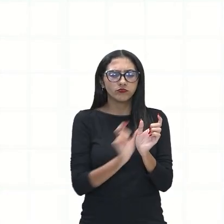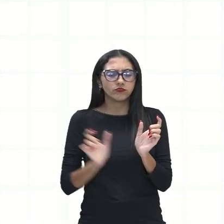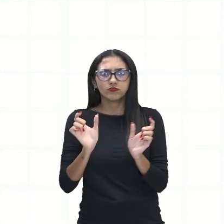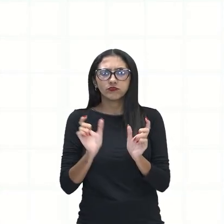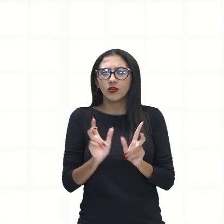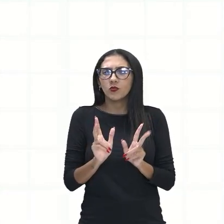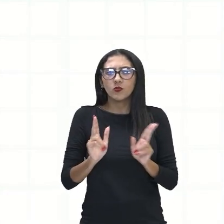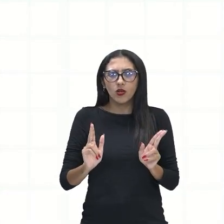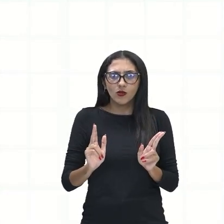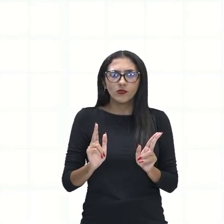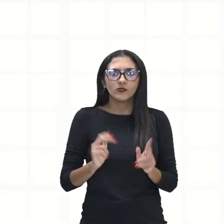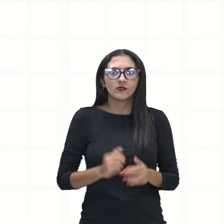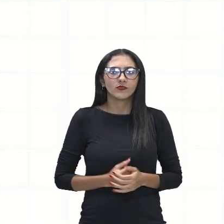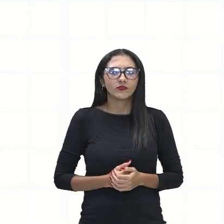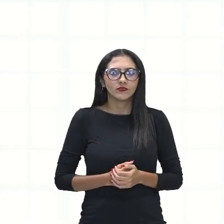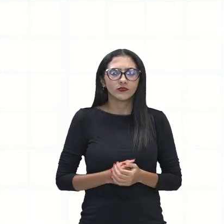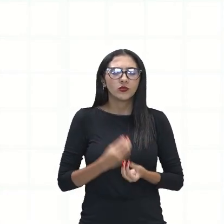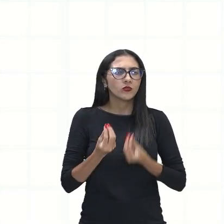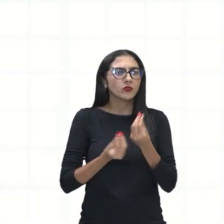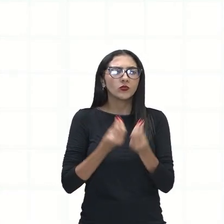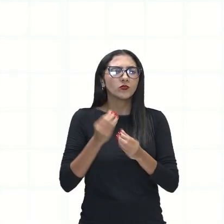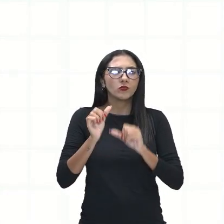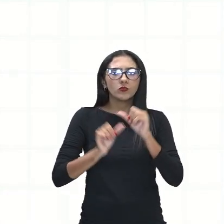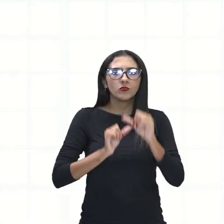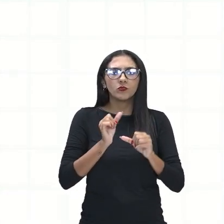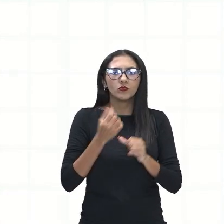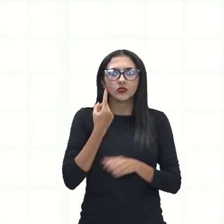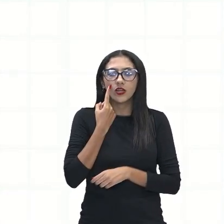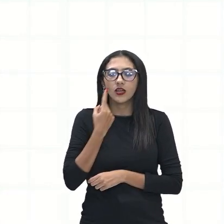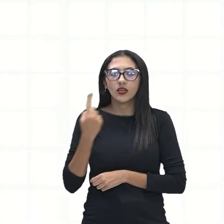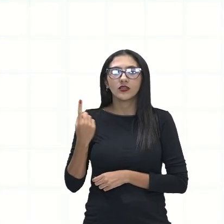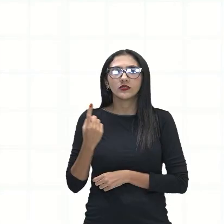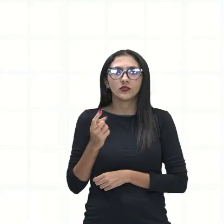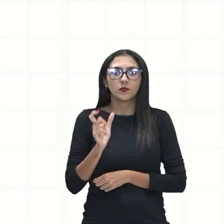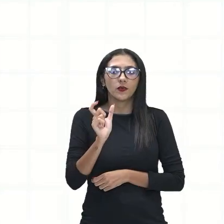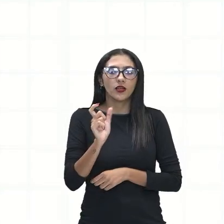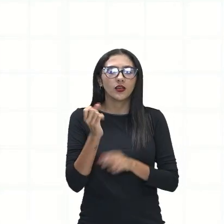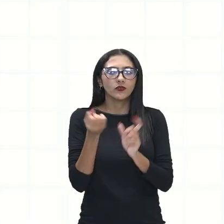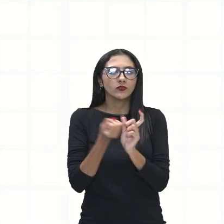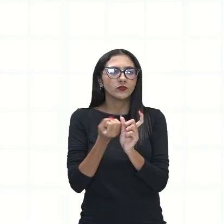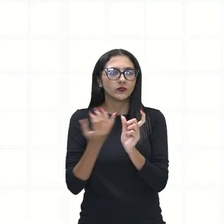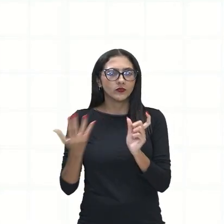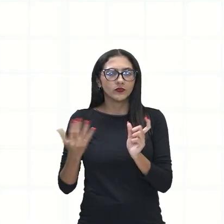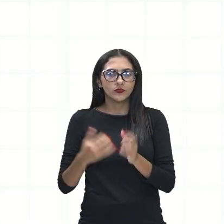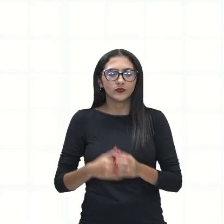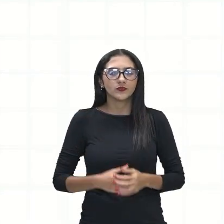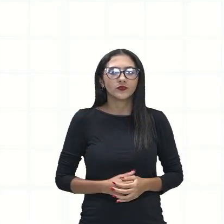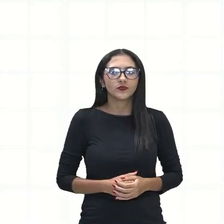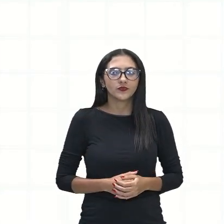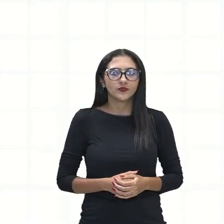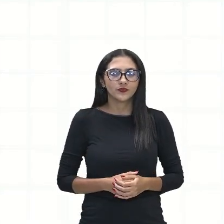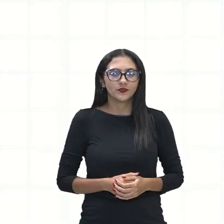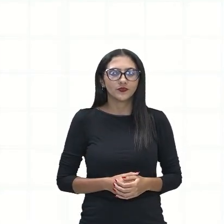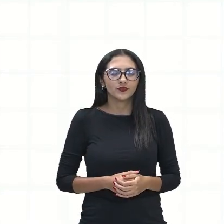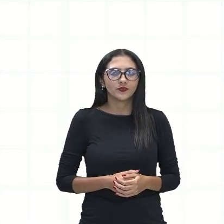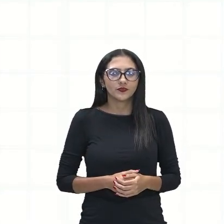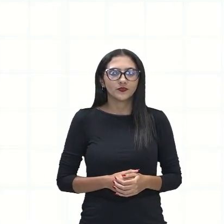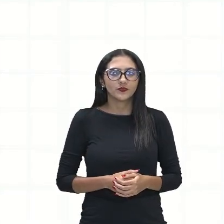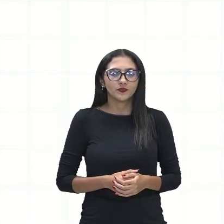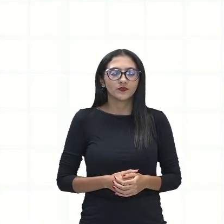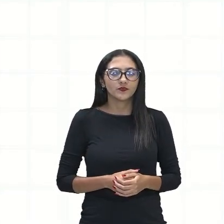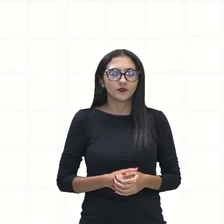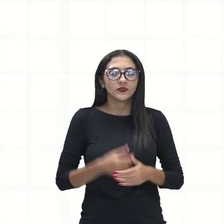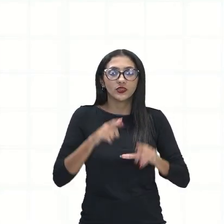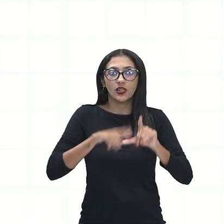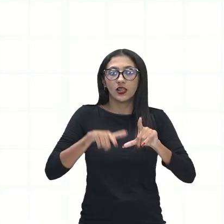plural? Como é que eu transformo essa palavra aí para o plural? Então, vamos ver. Eu acrescento a